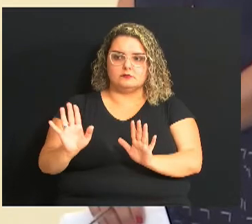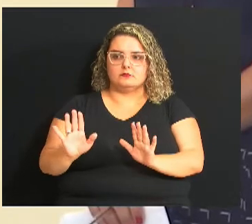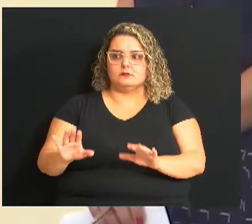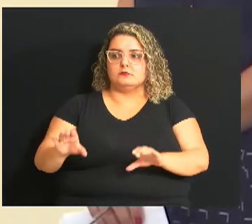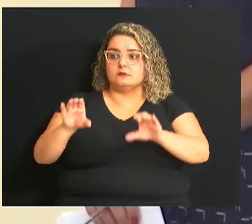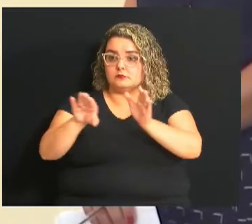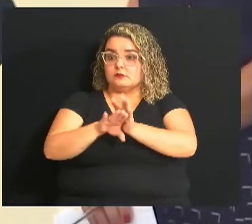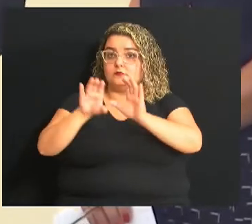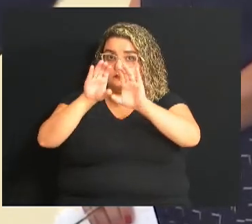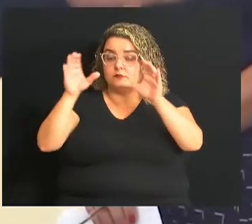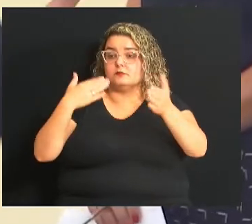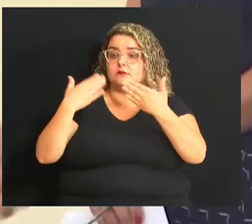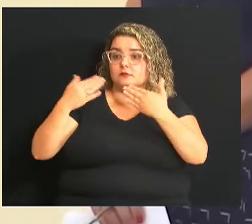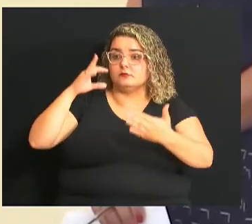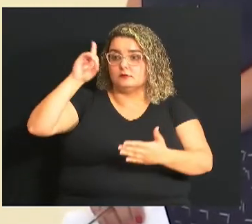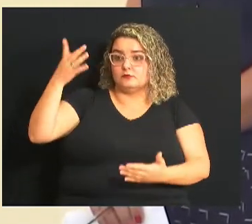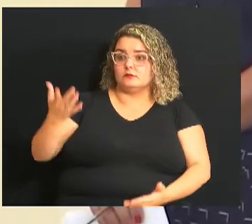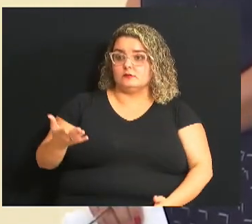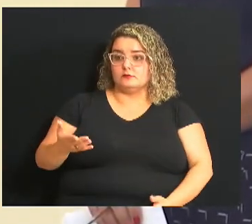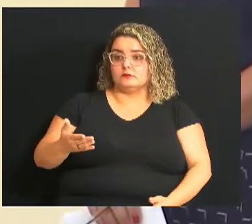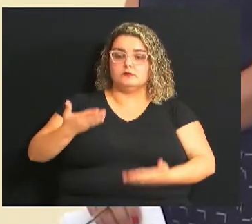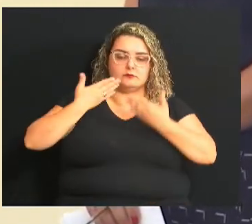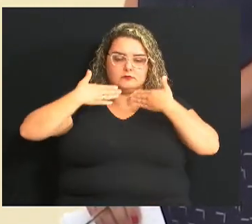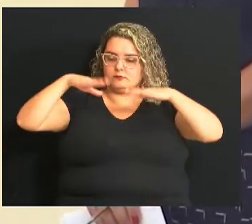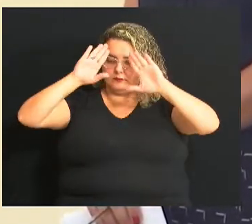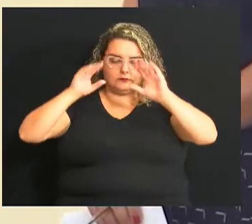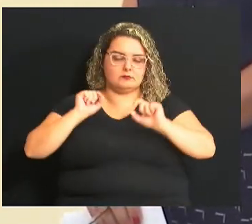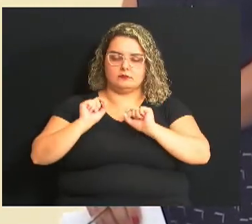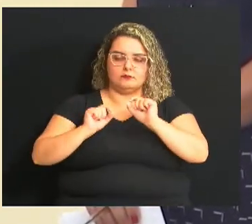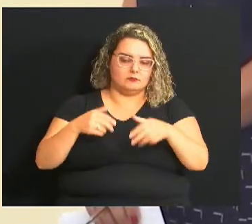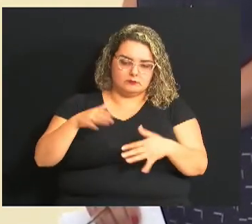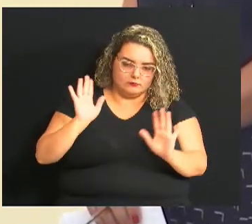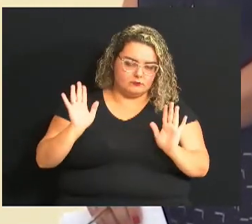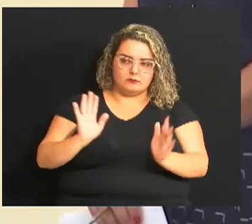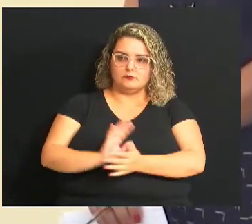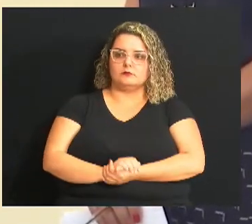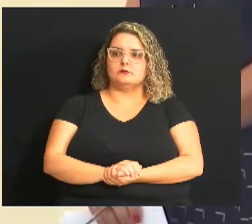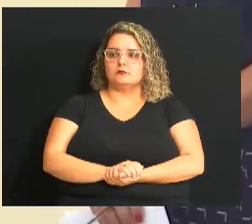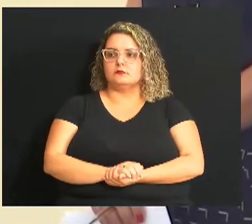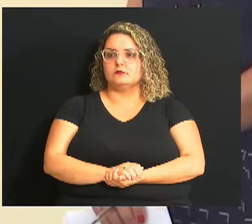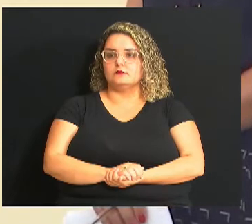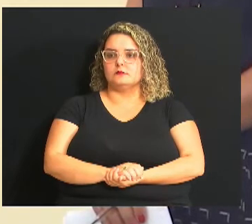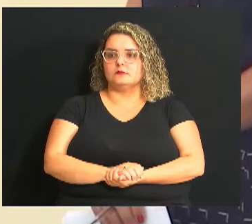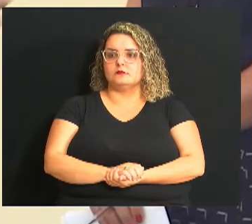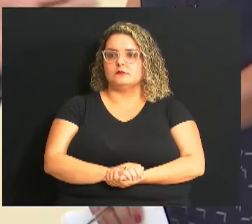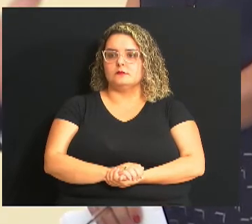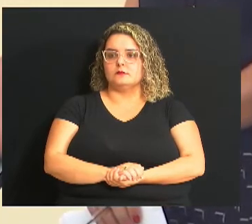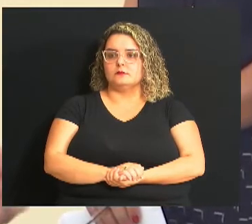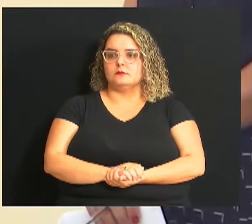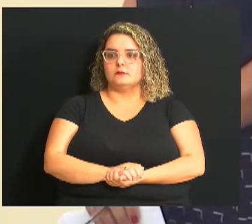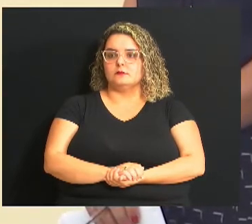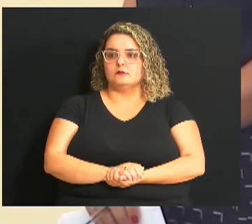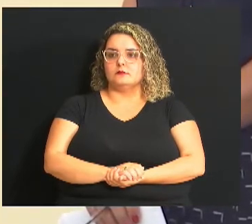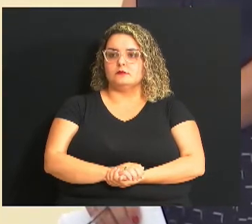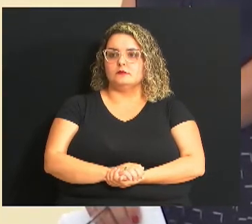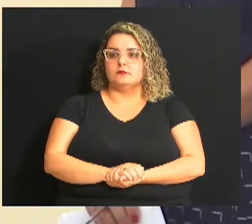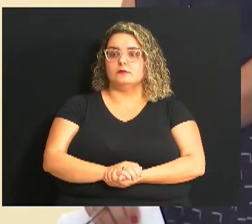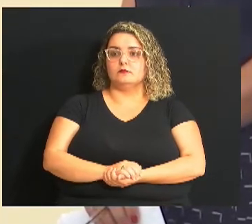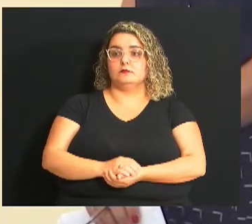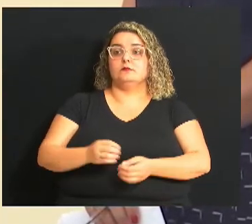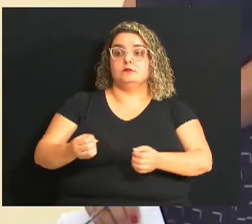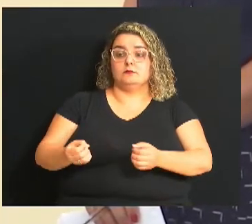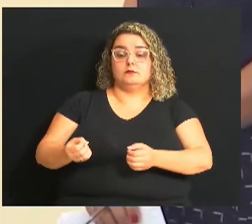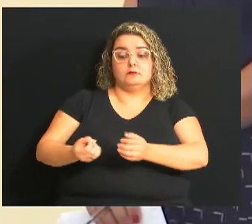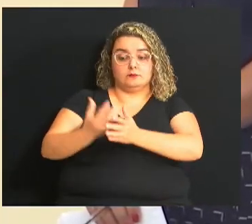vai falar com Deus, ou com Oxalá, ou quem quer que seja. E o Criador,